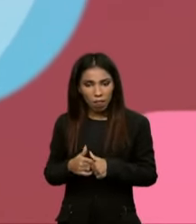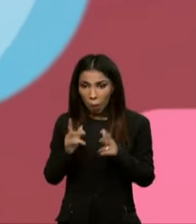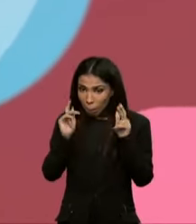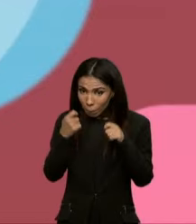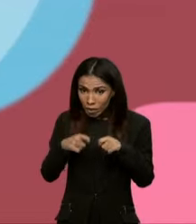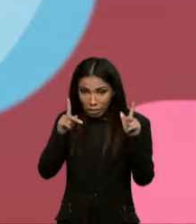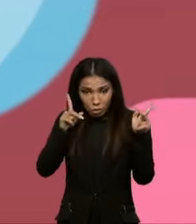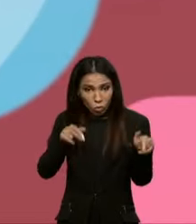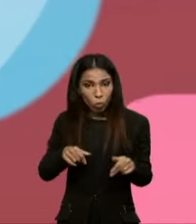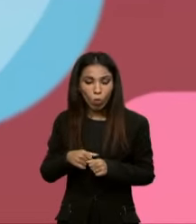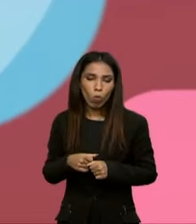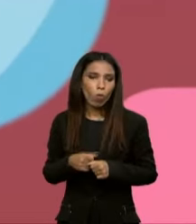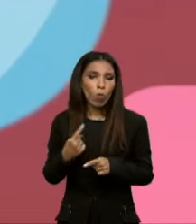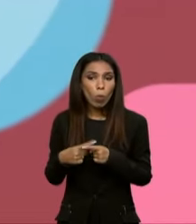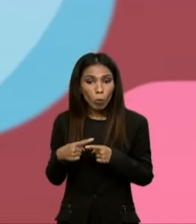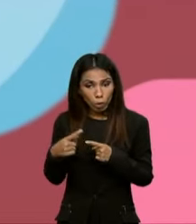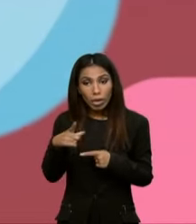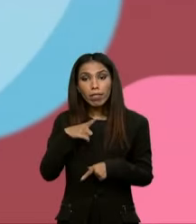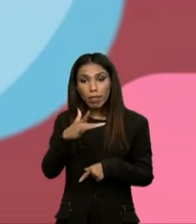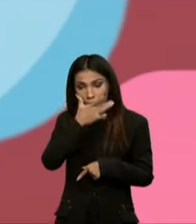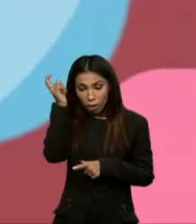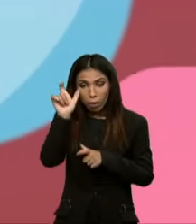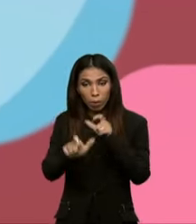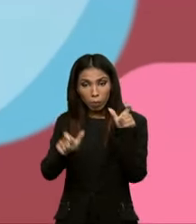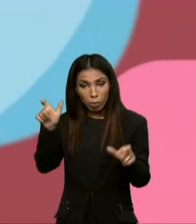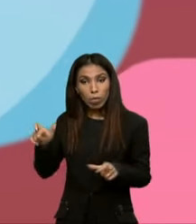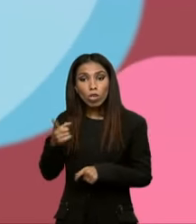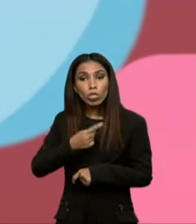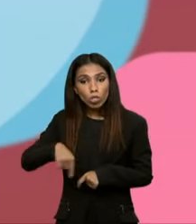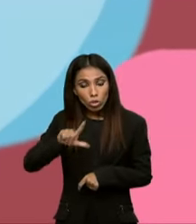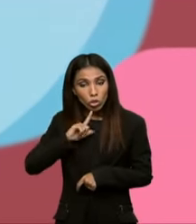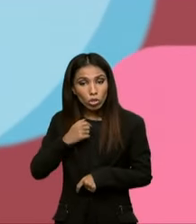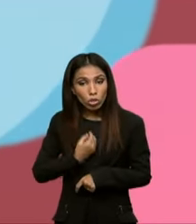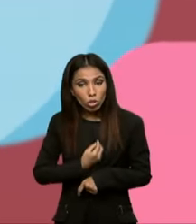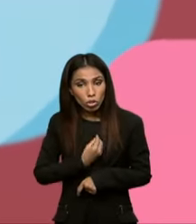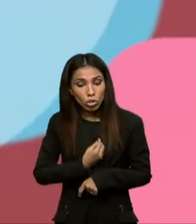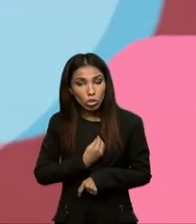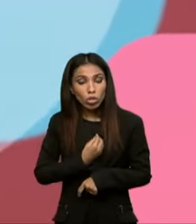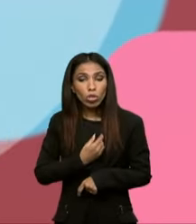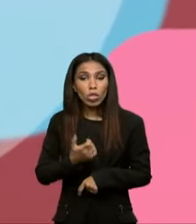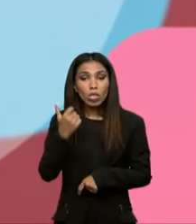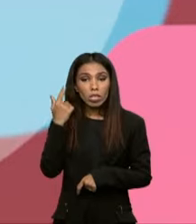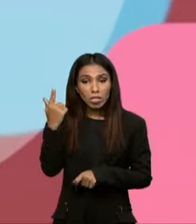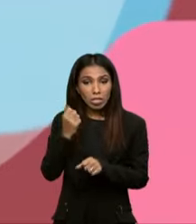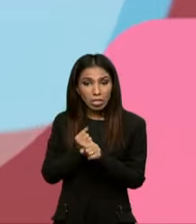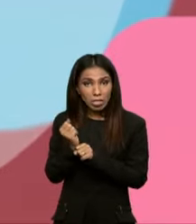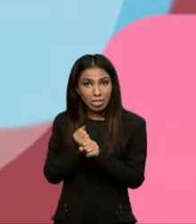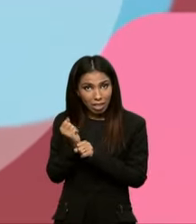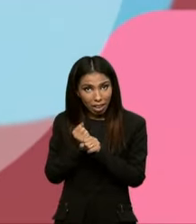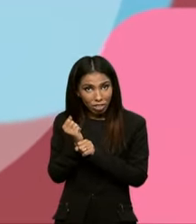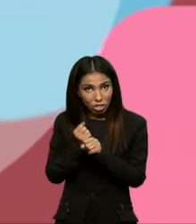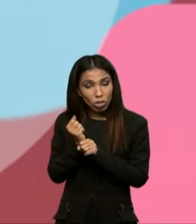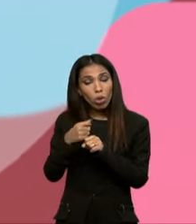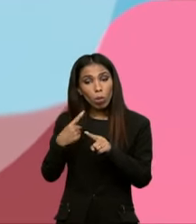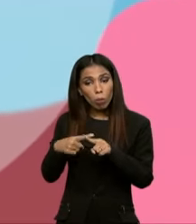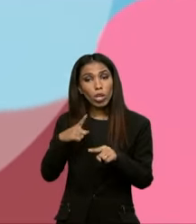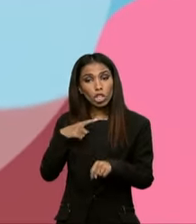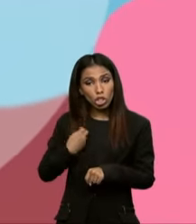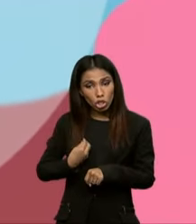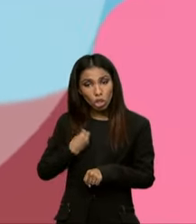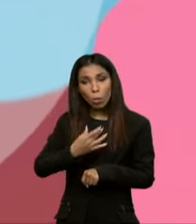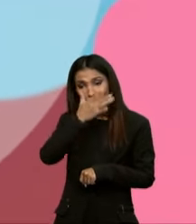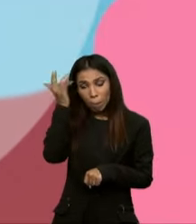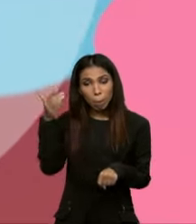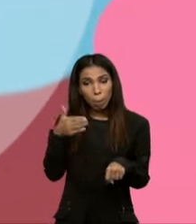maneira, porque tem público. A gente tem público. Claro. Eu estou contando a Fazenda em cartaz há 7 anos por causa do público.